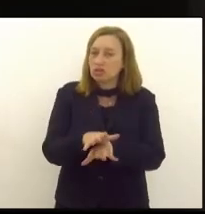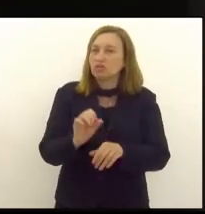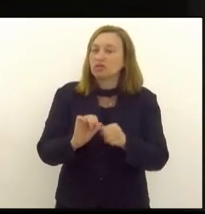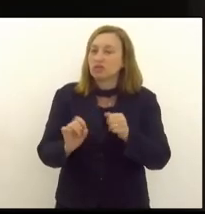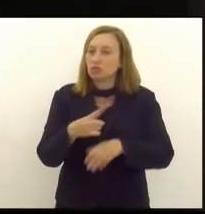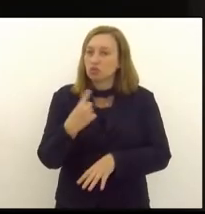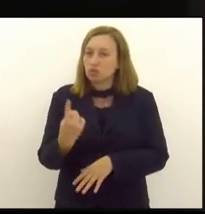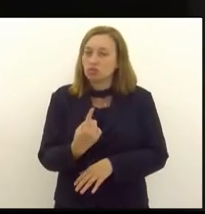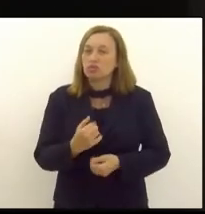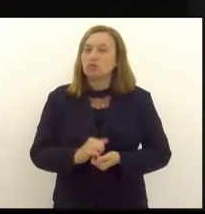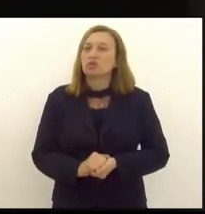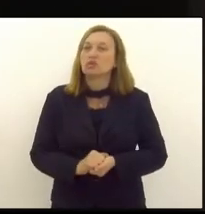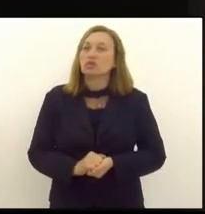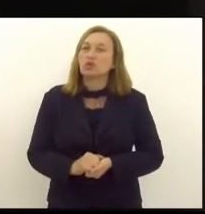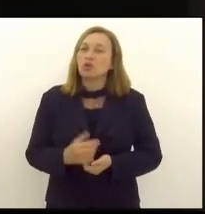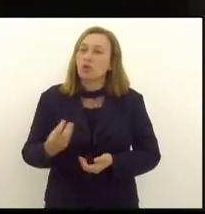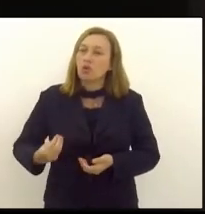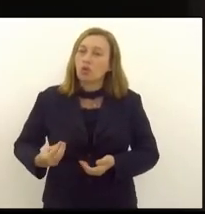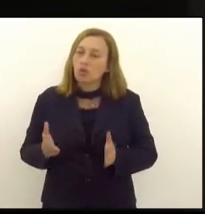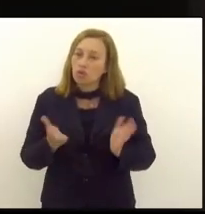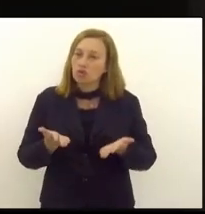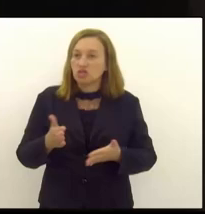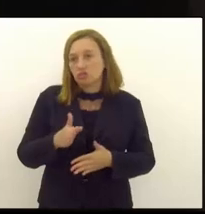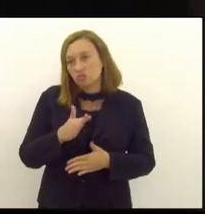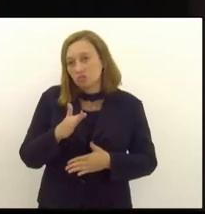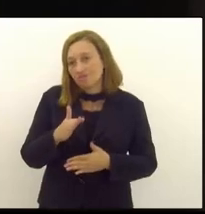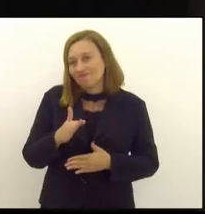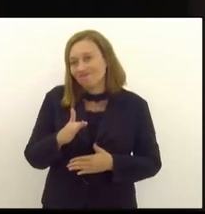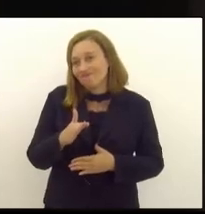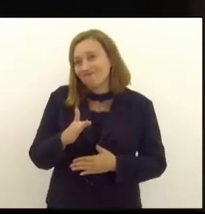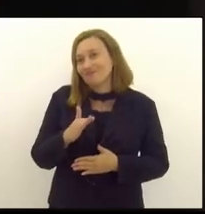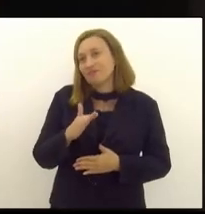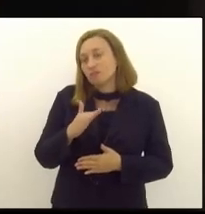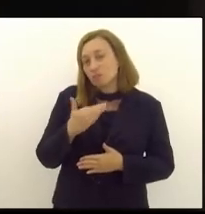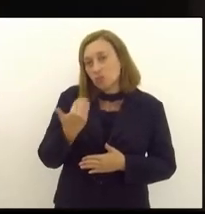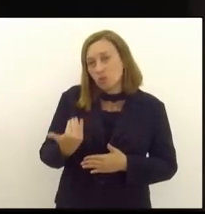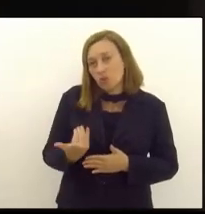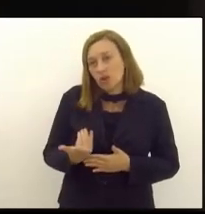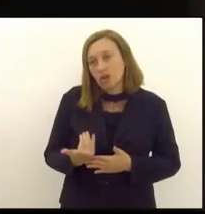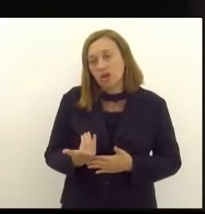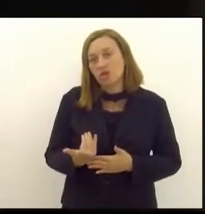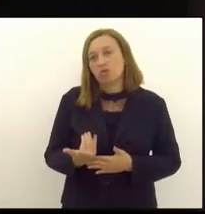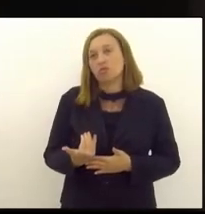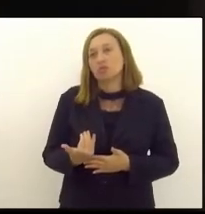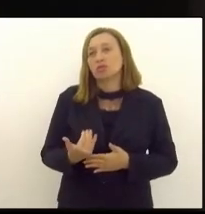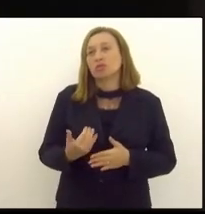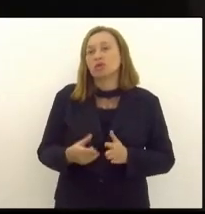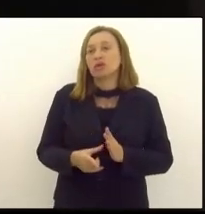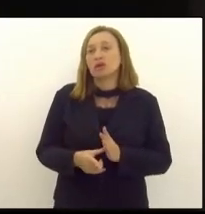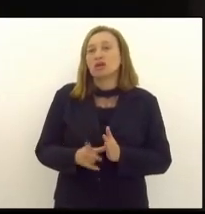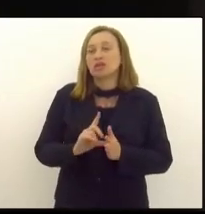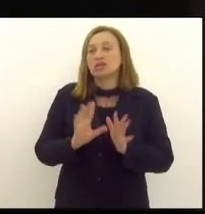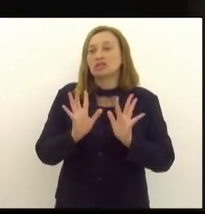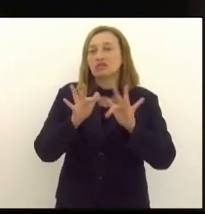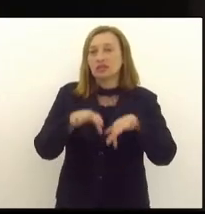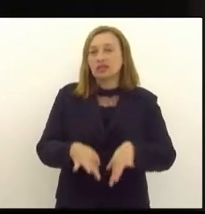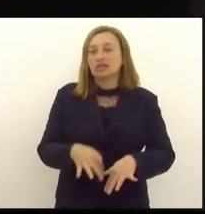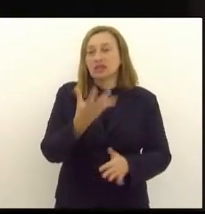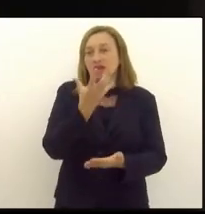fizemos. Ele hoje não está mais no nosso meio. Durante a execução desse grande documentário, ele partiu,